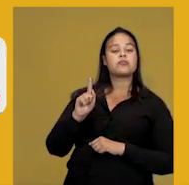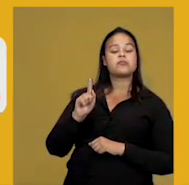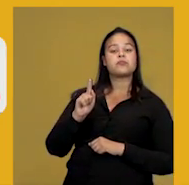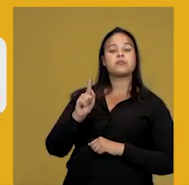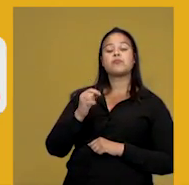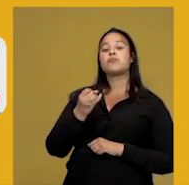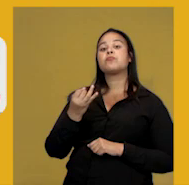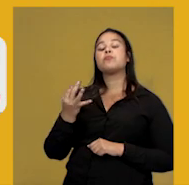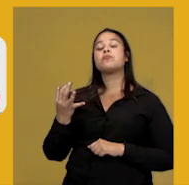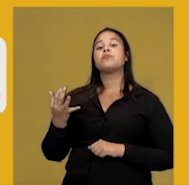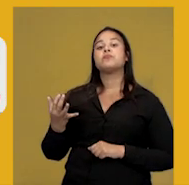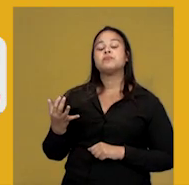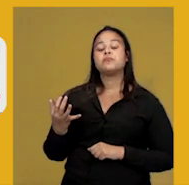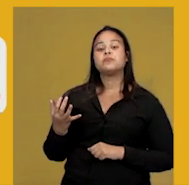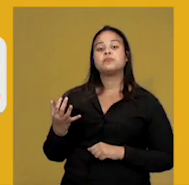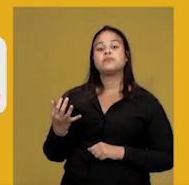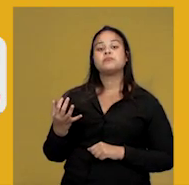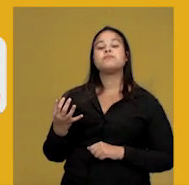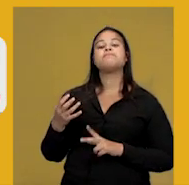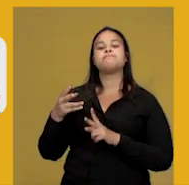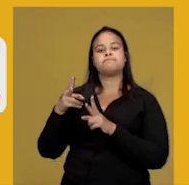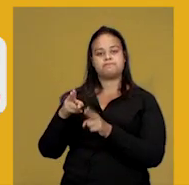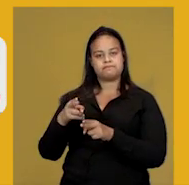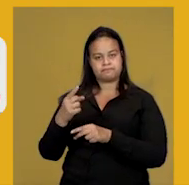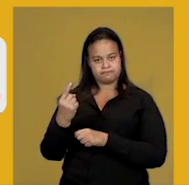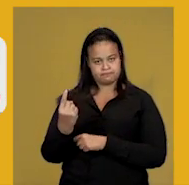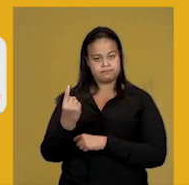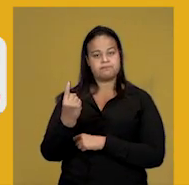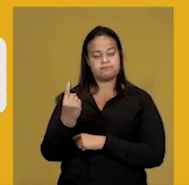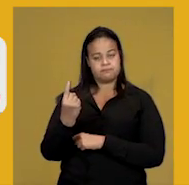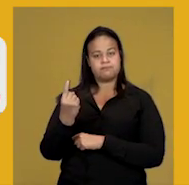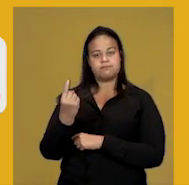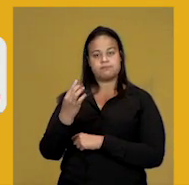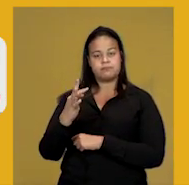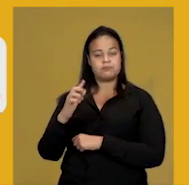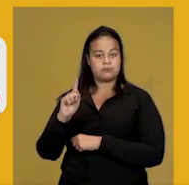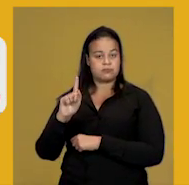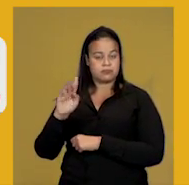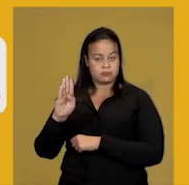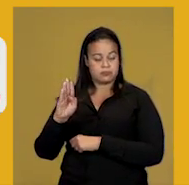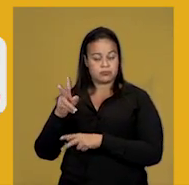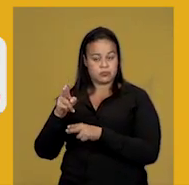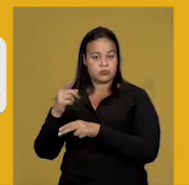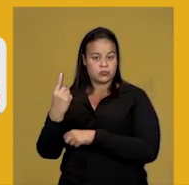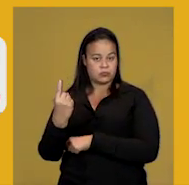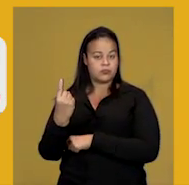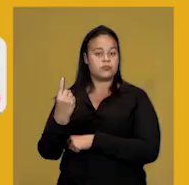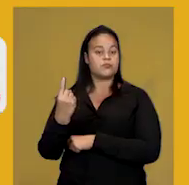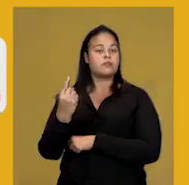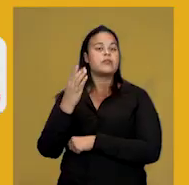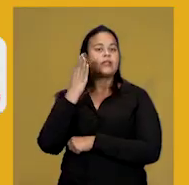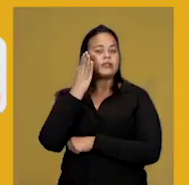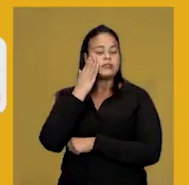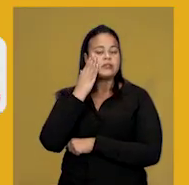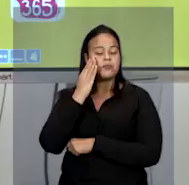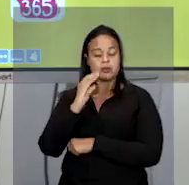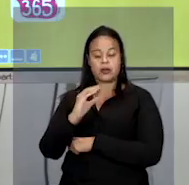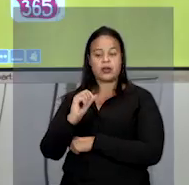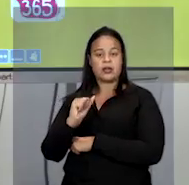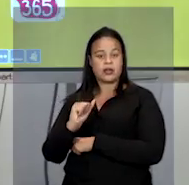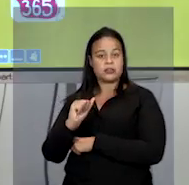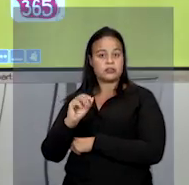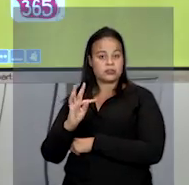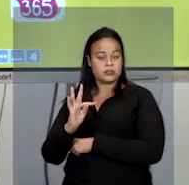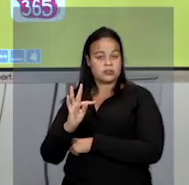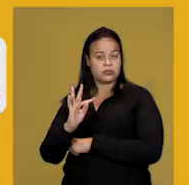tangente é igual a 1. Então, a tangente de B igual a 1, ok. Sabendo que o cateto oposto a esse ângulo